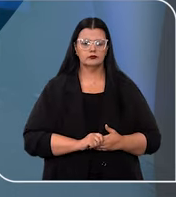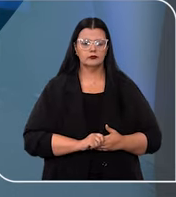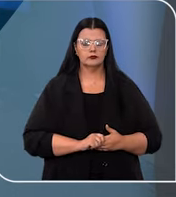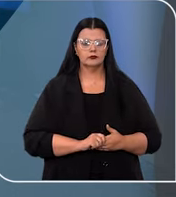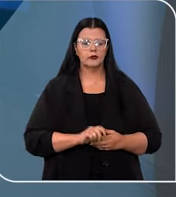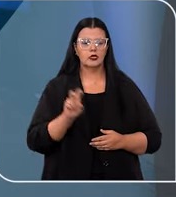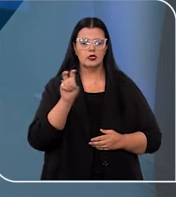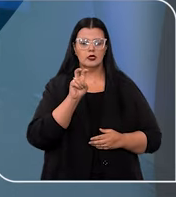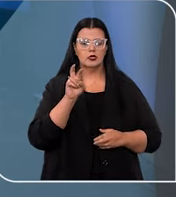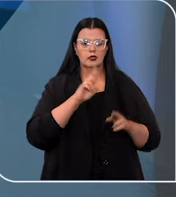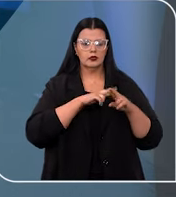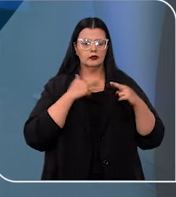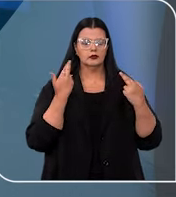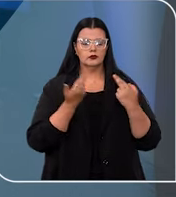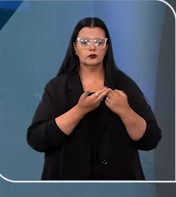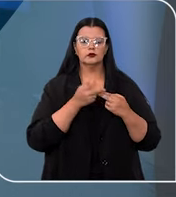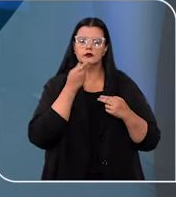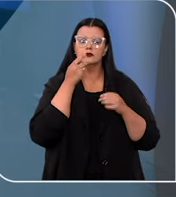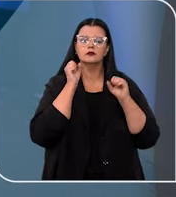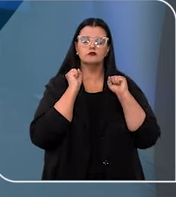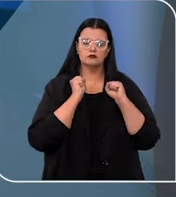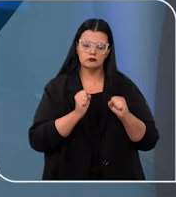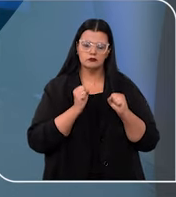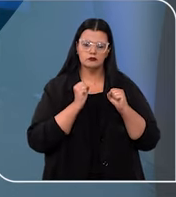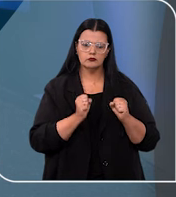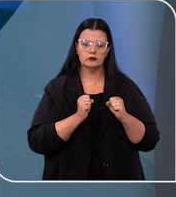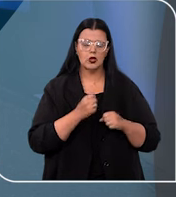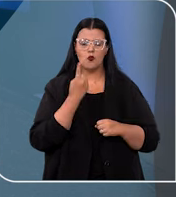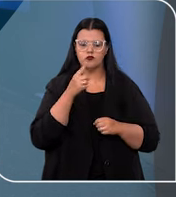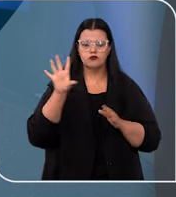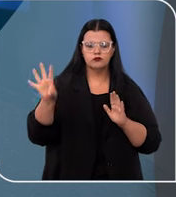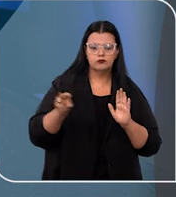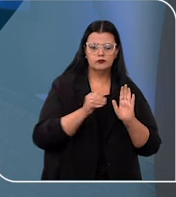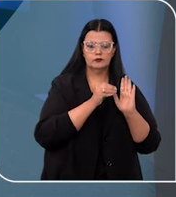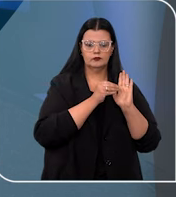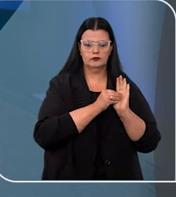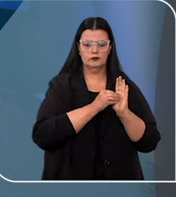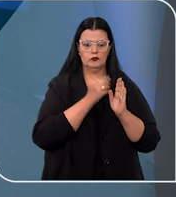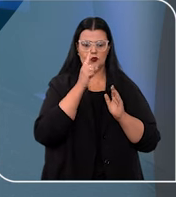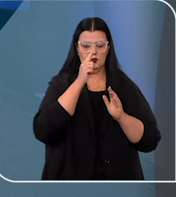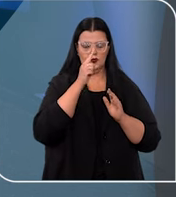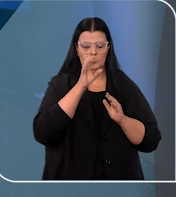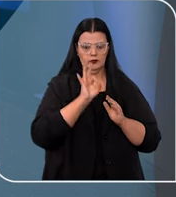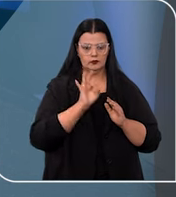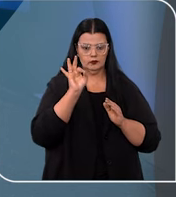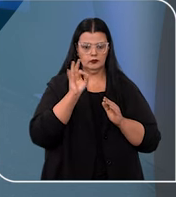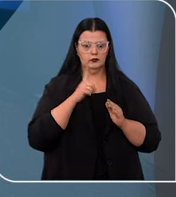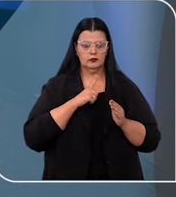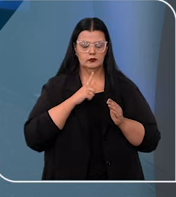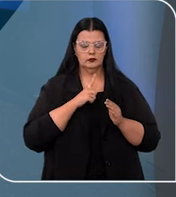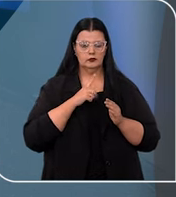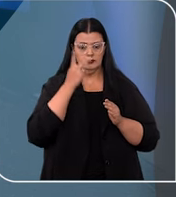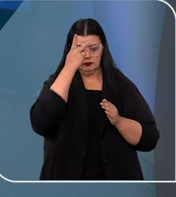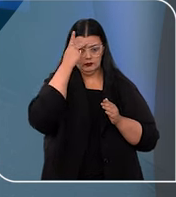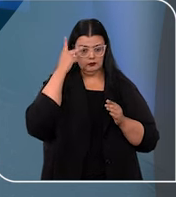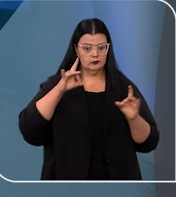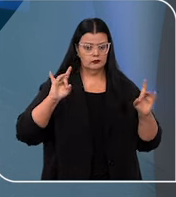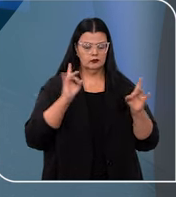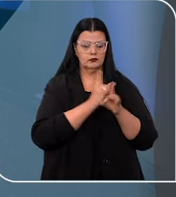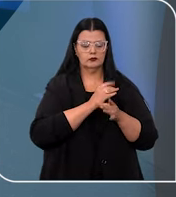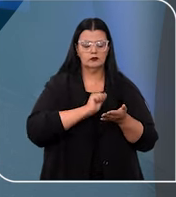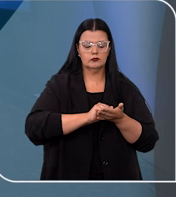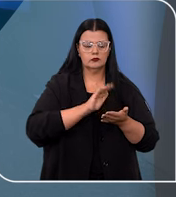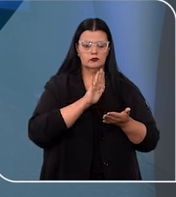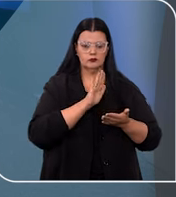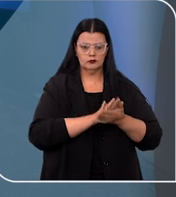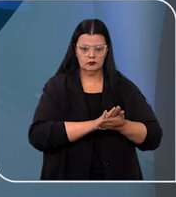Já a quinta turma considerou que é possível penhorar até um quarto do pecúlio obtido pelo condenado para quitar a pena de